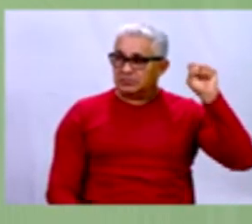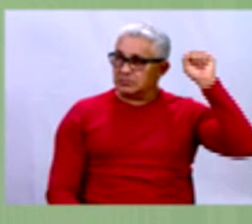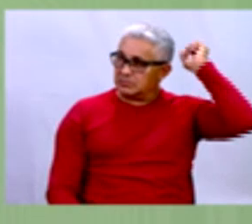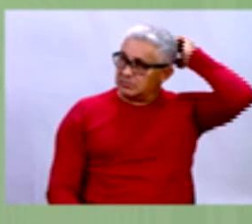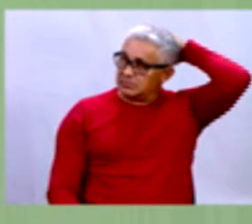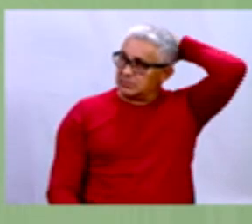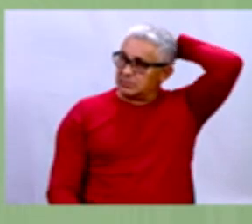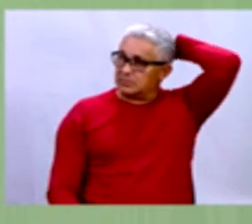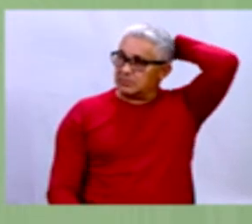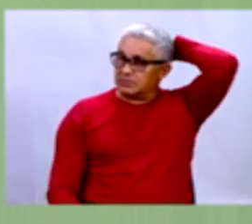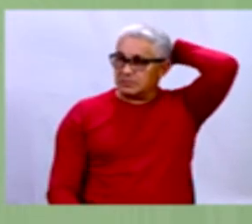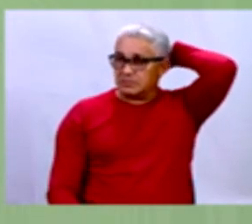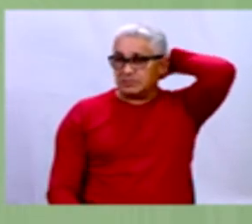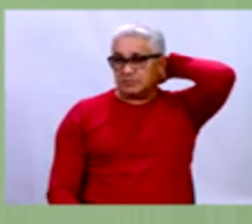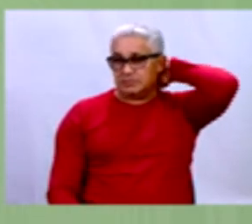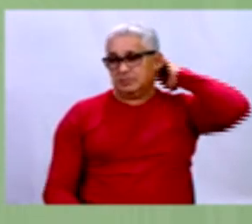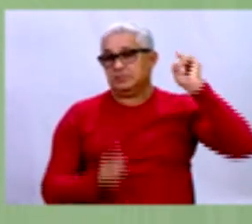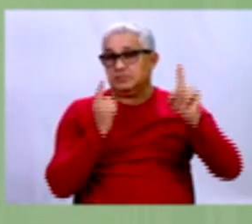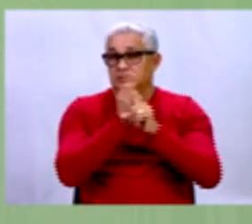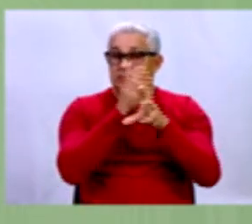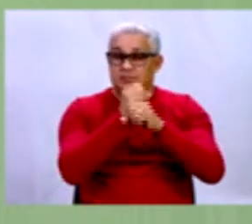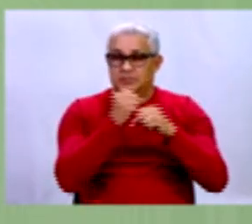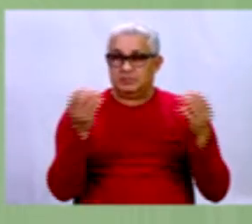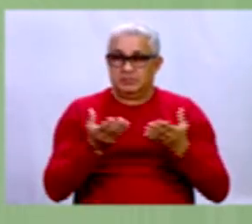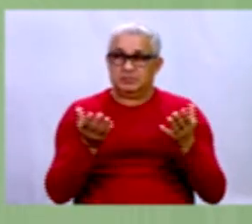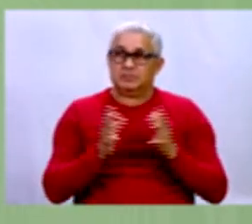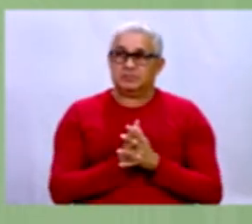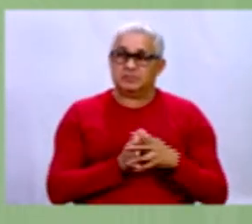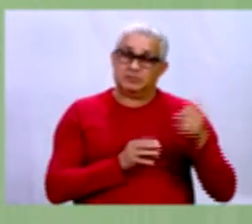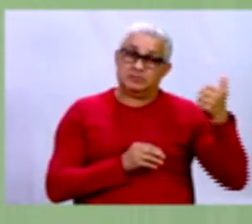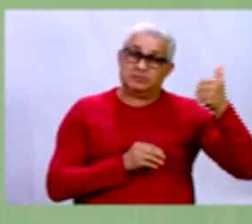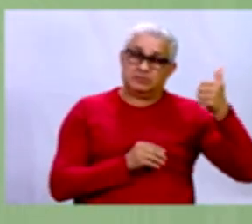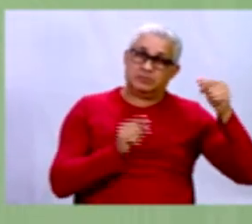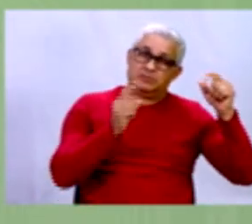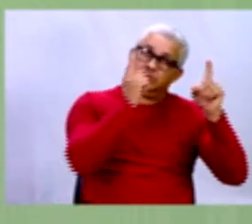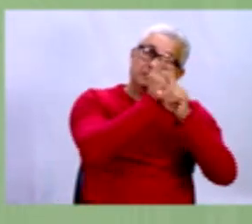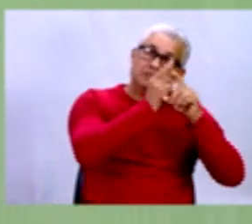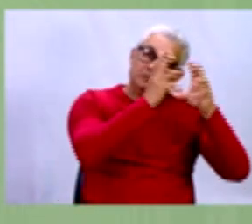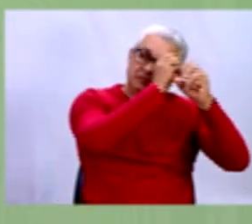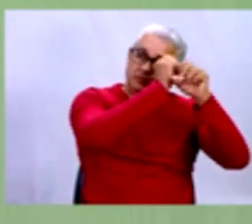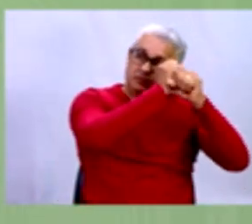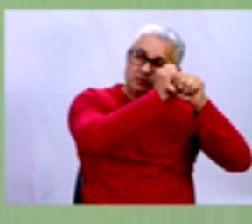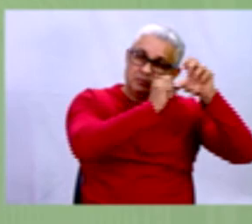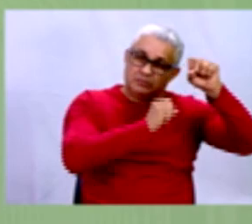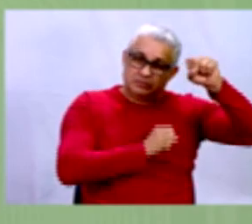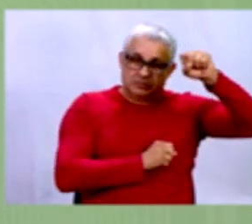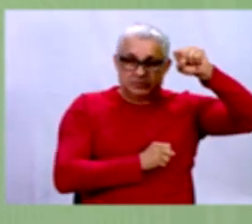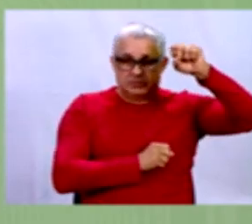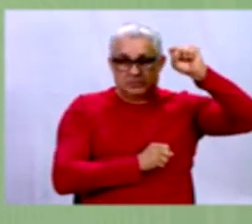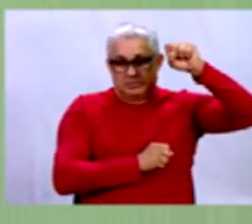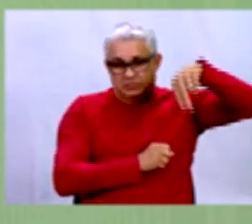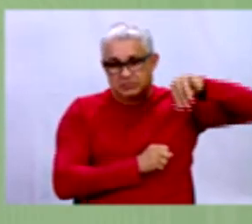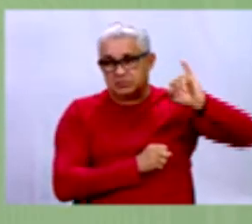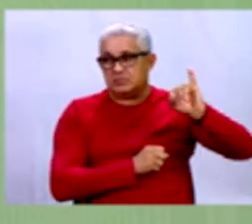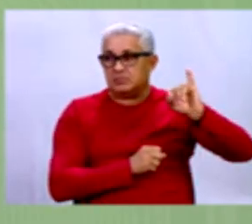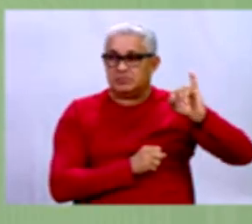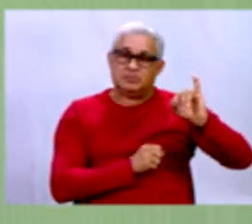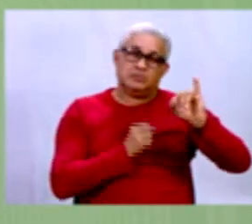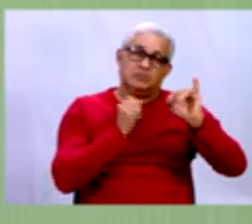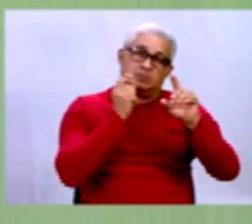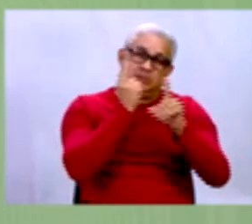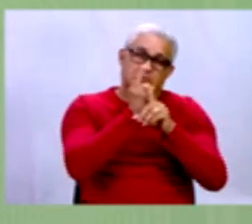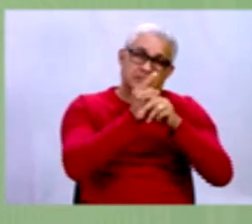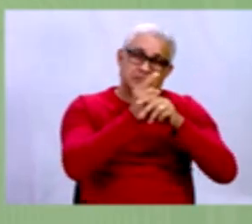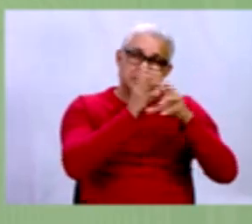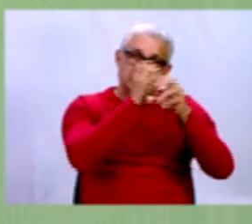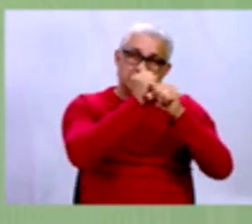não sabe, tá? Que é o que a gente vai descobrir. Então, vamos lá. Primeiro, a gente vai encontrar o SNI. Como eu falei para vocês, para encontrar a fórmula do